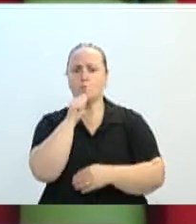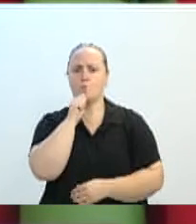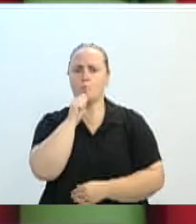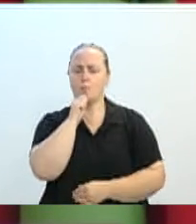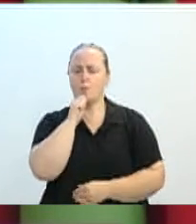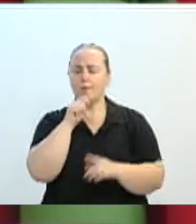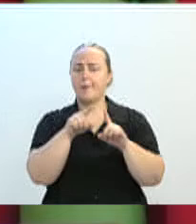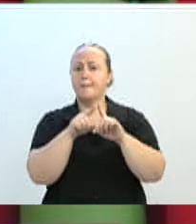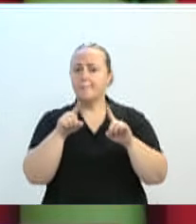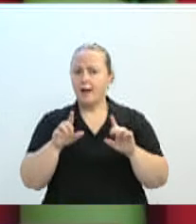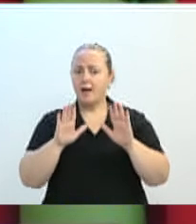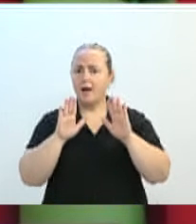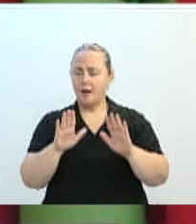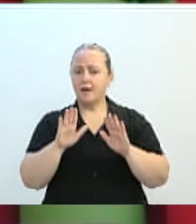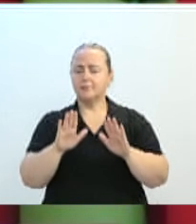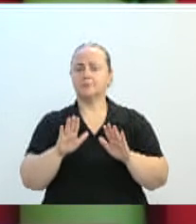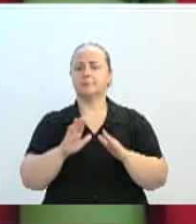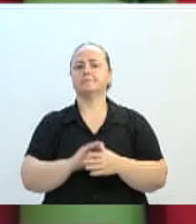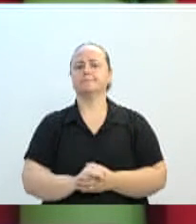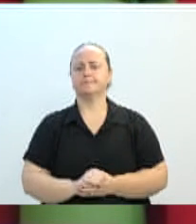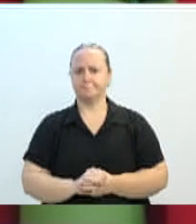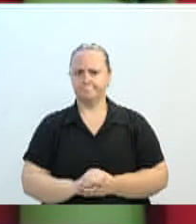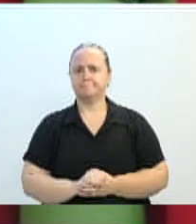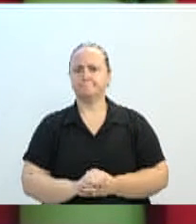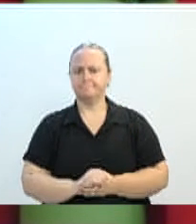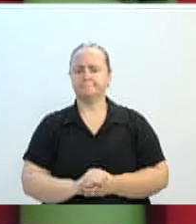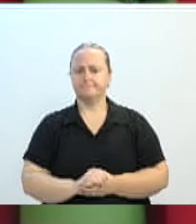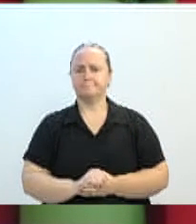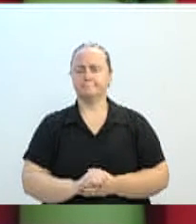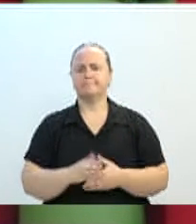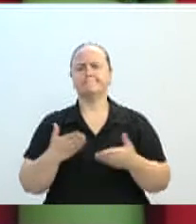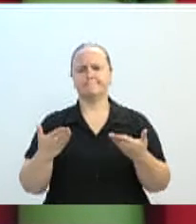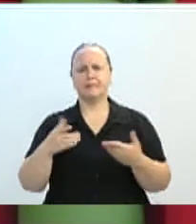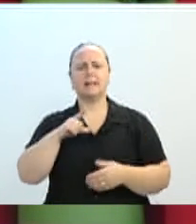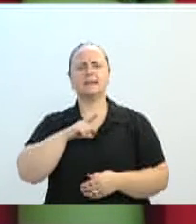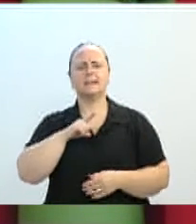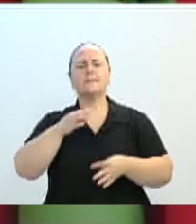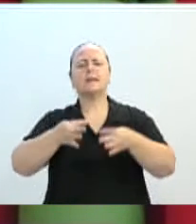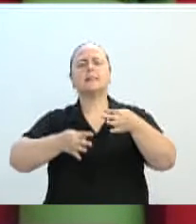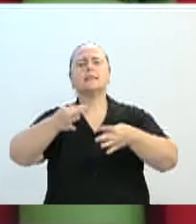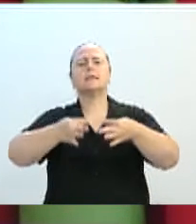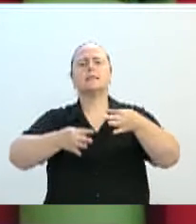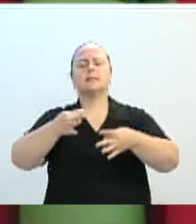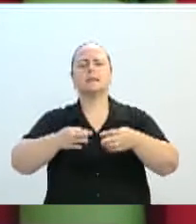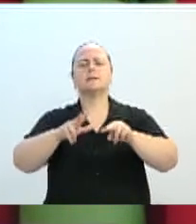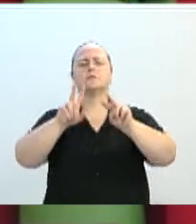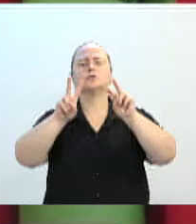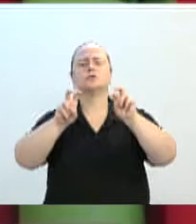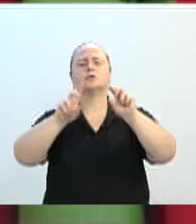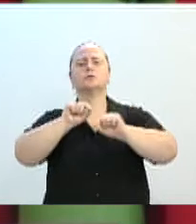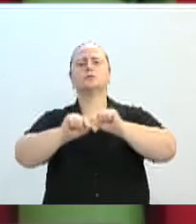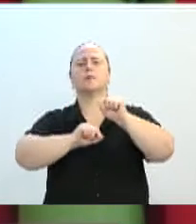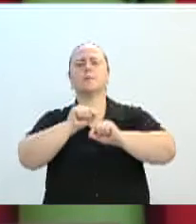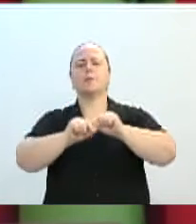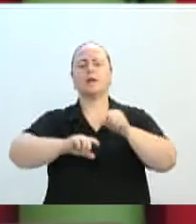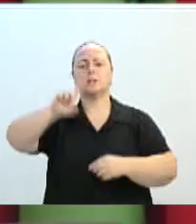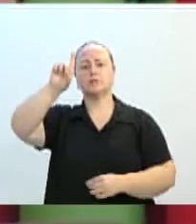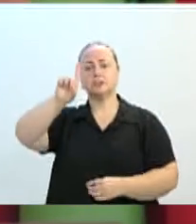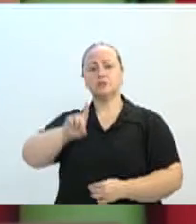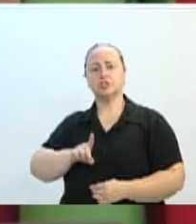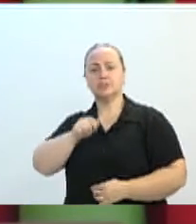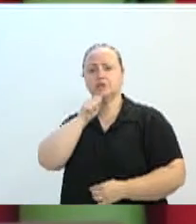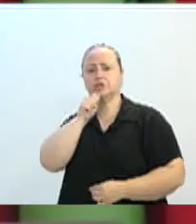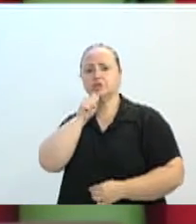seguindo a questão do tribunal o tribunal questionando a prefeitura pela não igualdade em relação a direitos dos Servidores